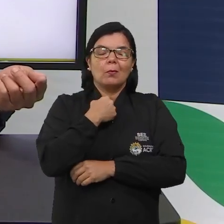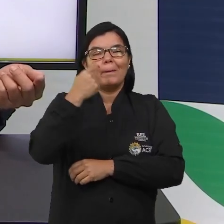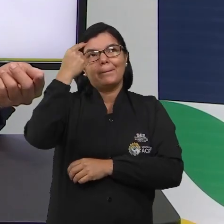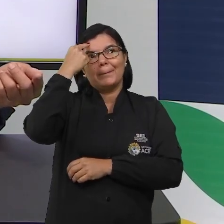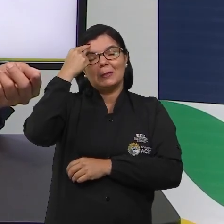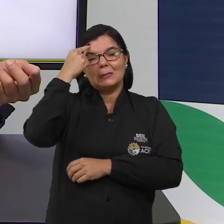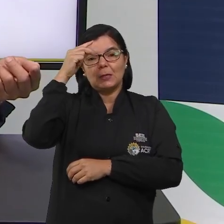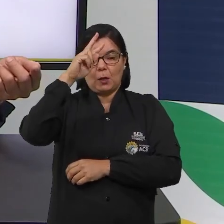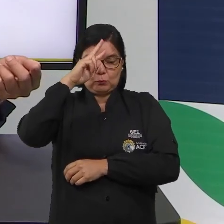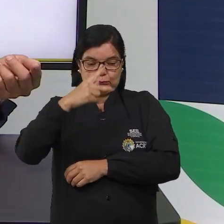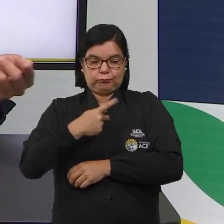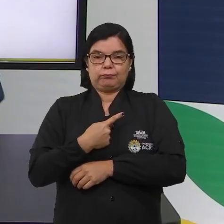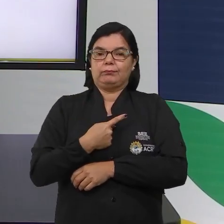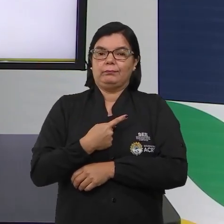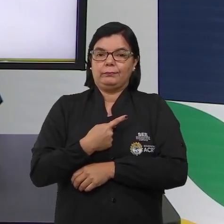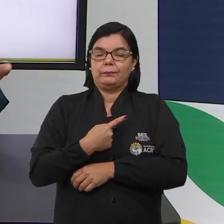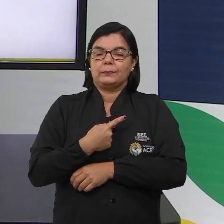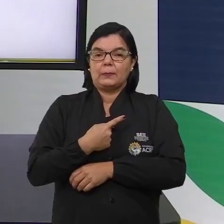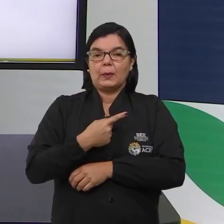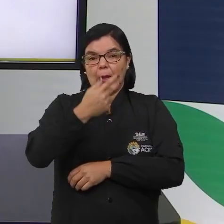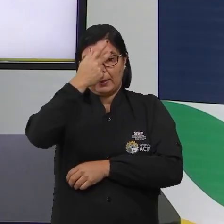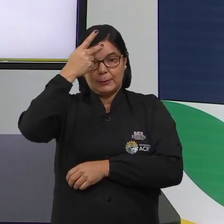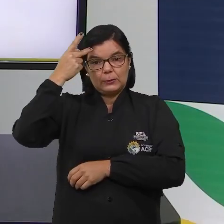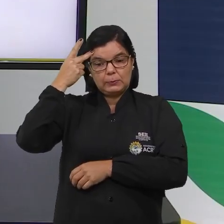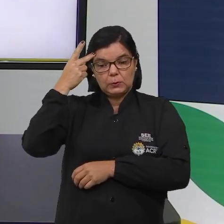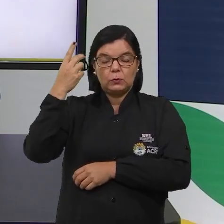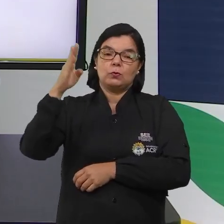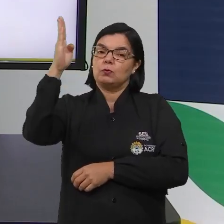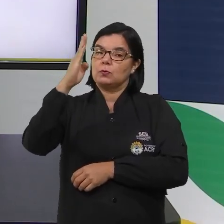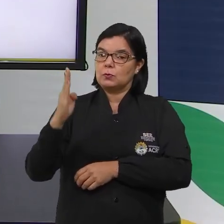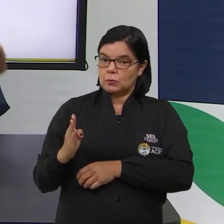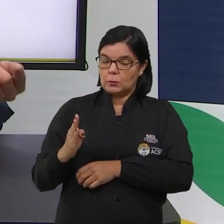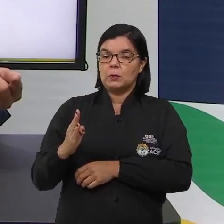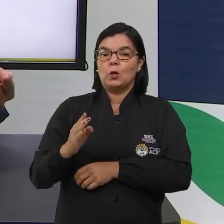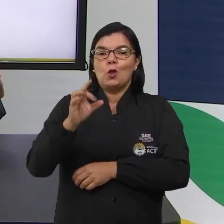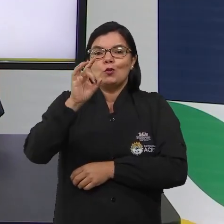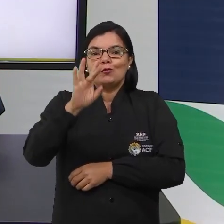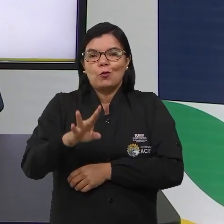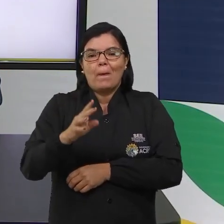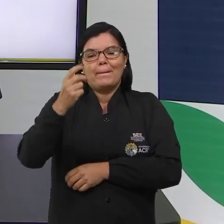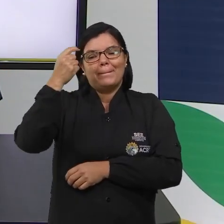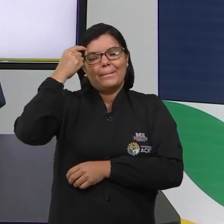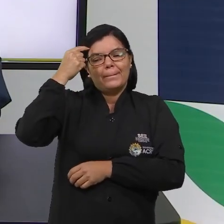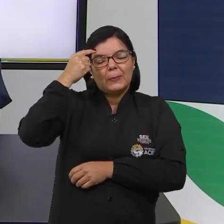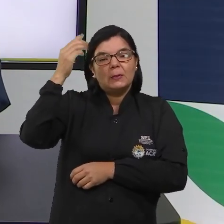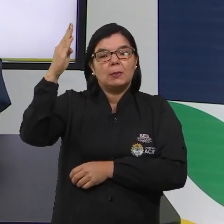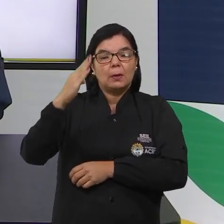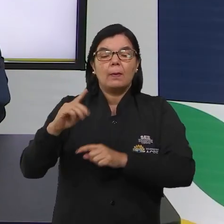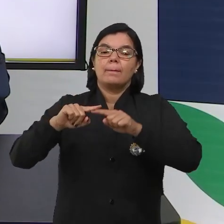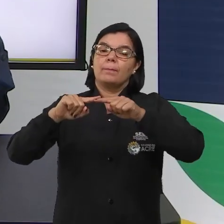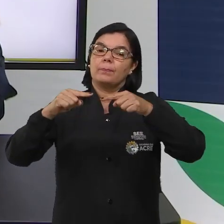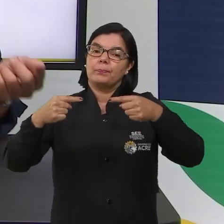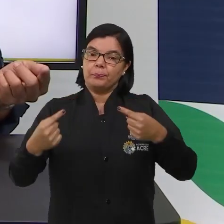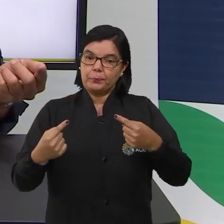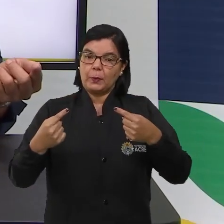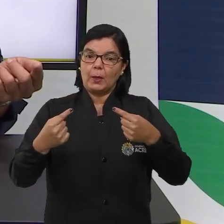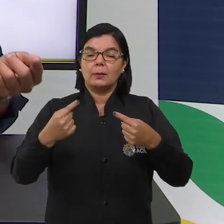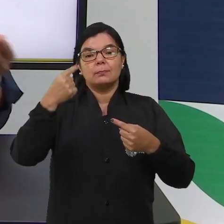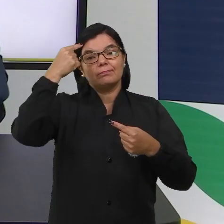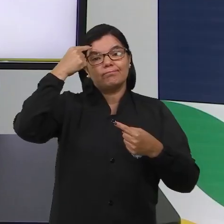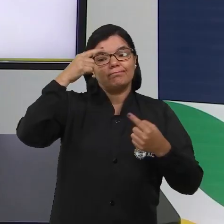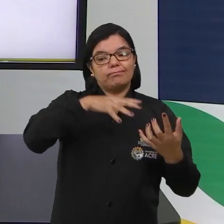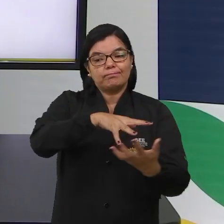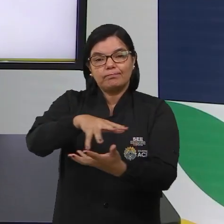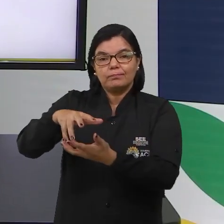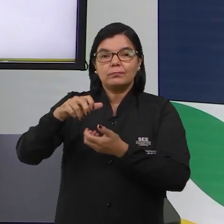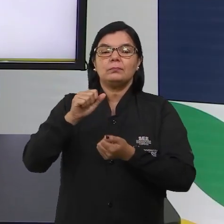pensar só em si mesmo. As autoridades brasileiras não podem pensar só no Brasil. A gente tem que pensar no mundo.